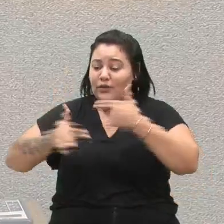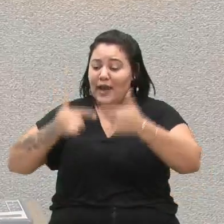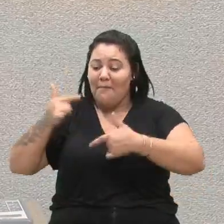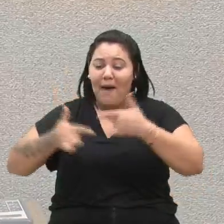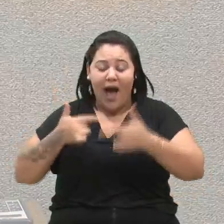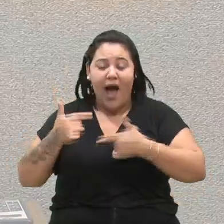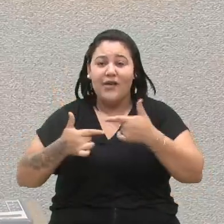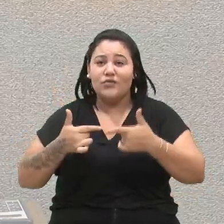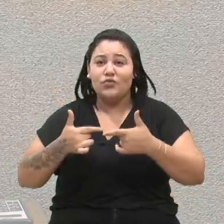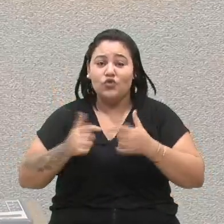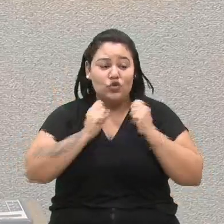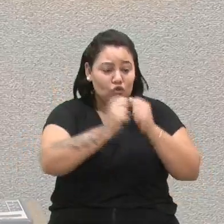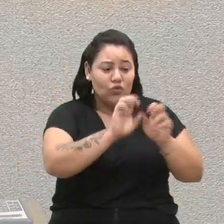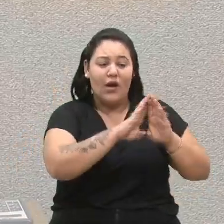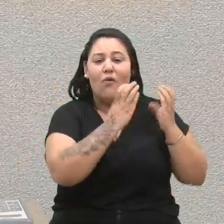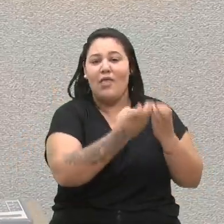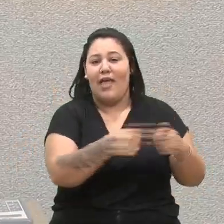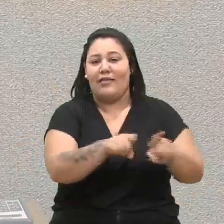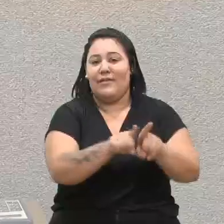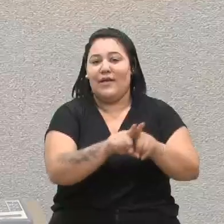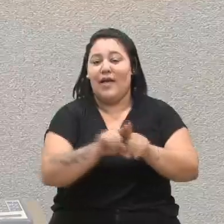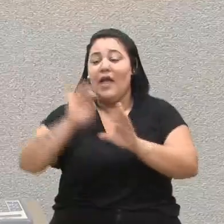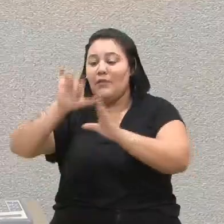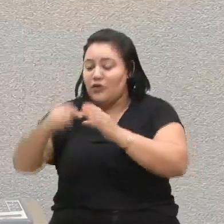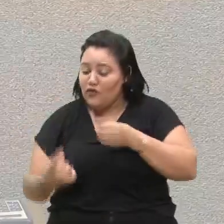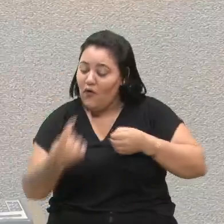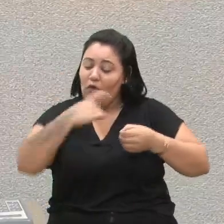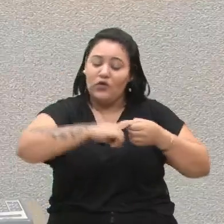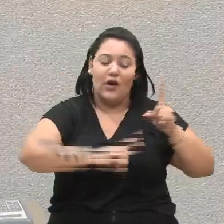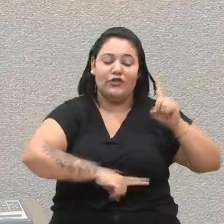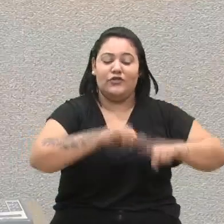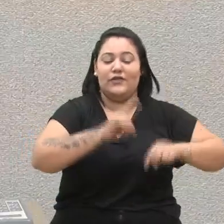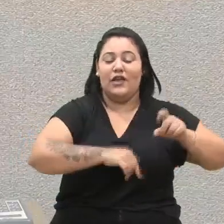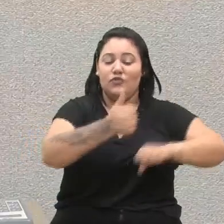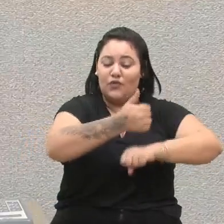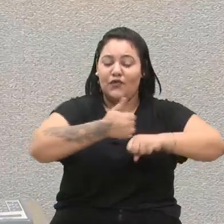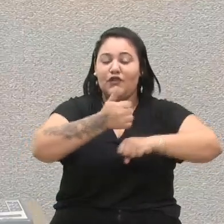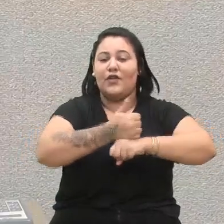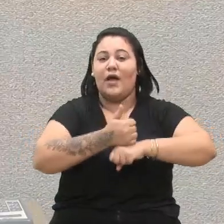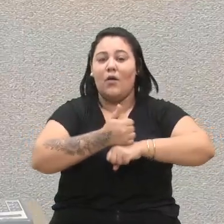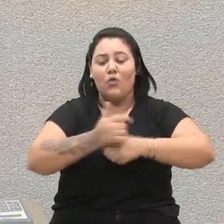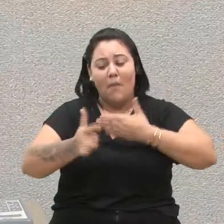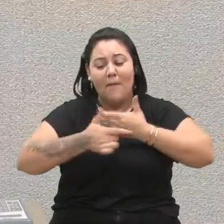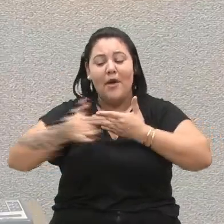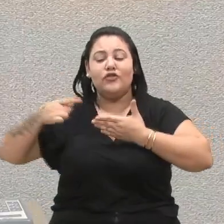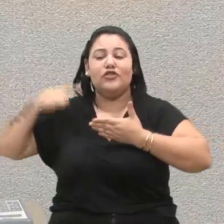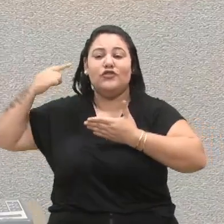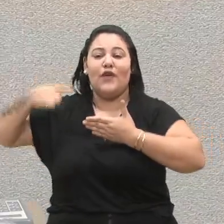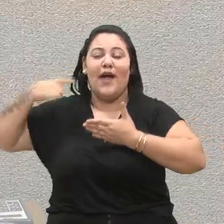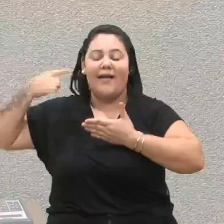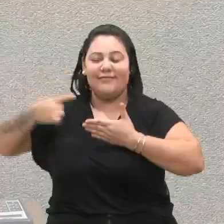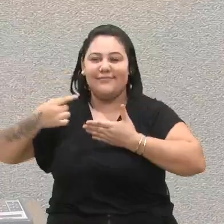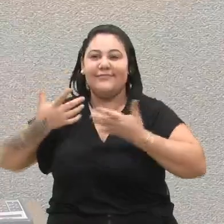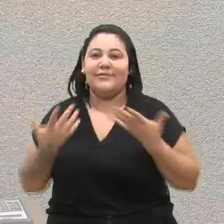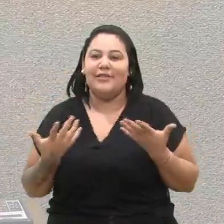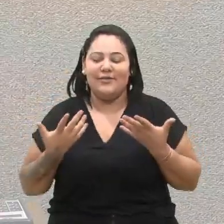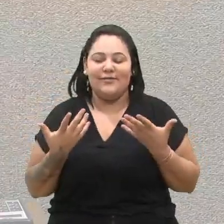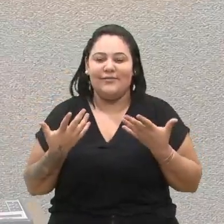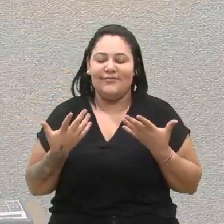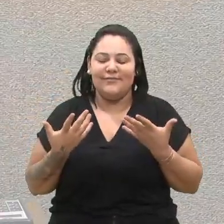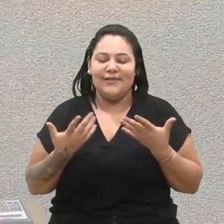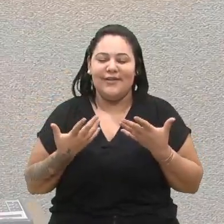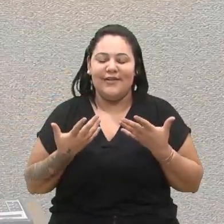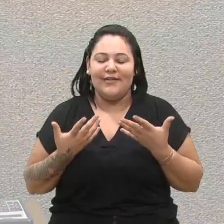serviço à comunidade. E depois voltou à sua atividade profissional como advogado. Então, gente, a